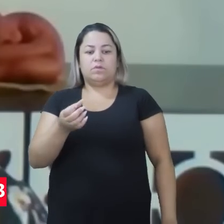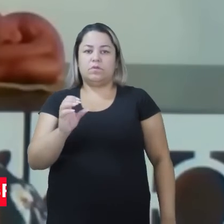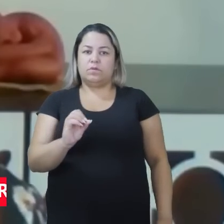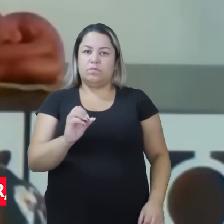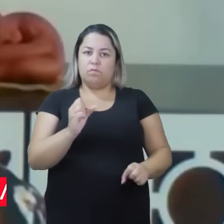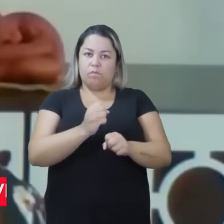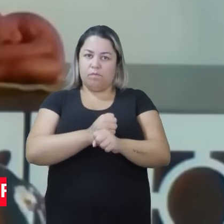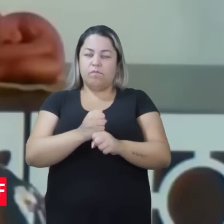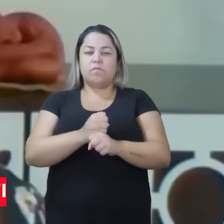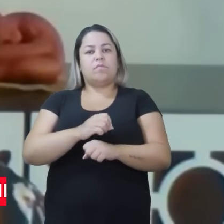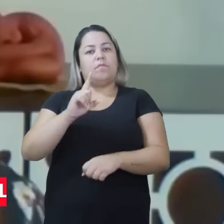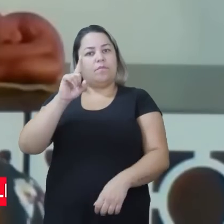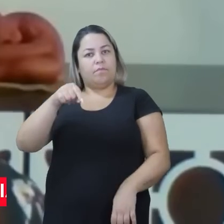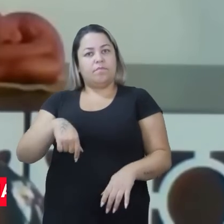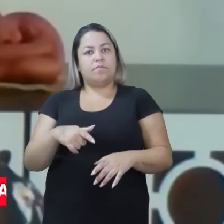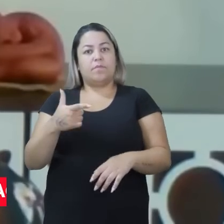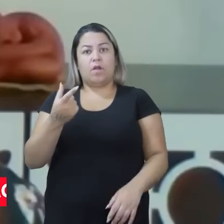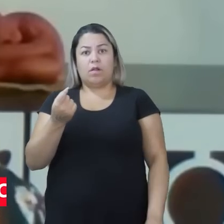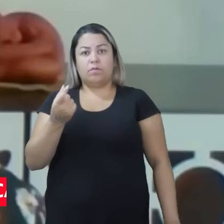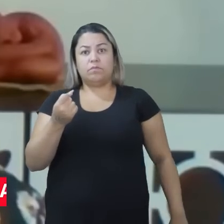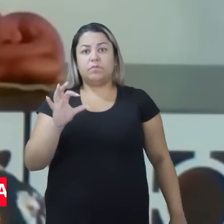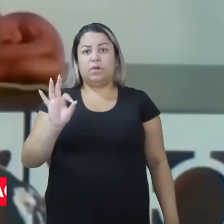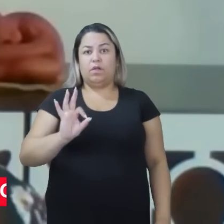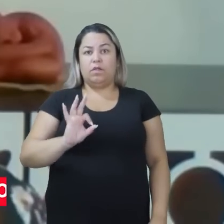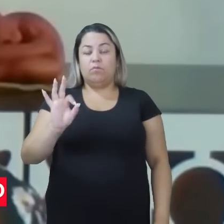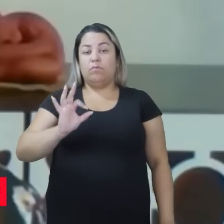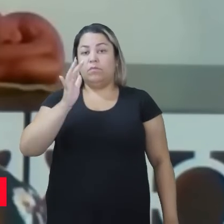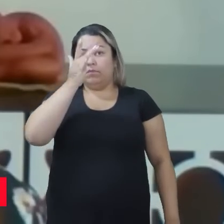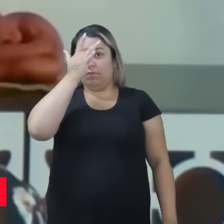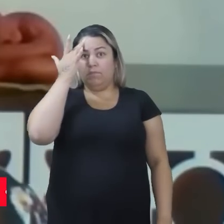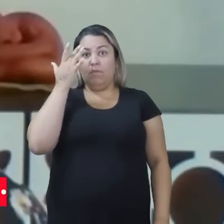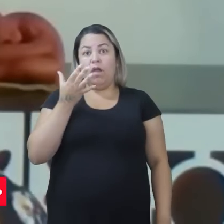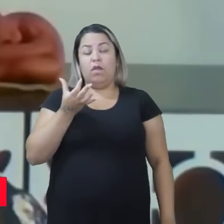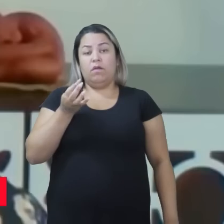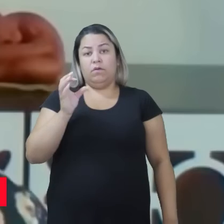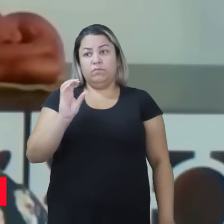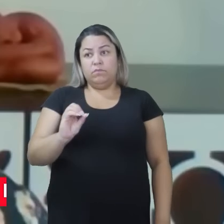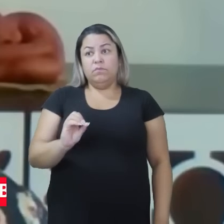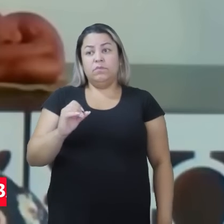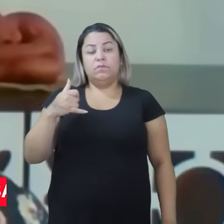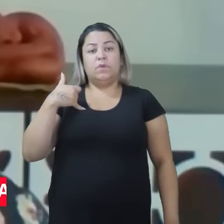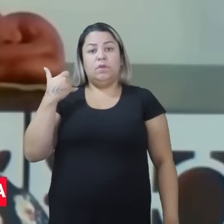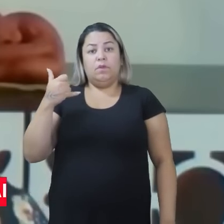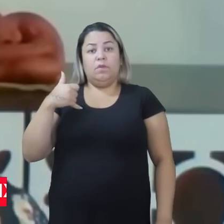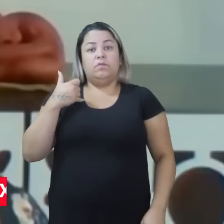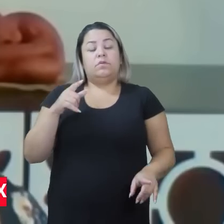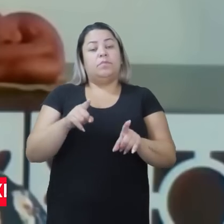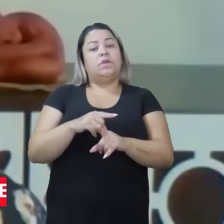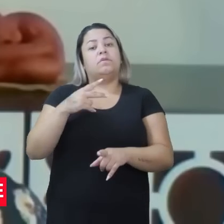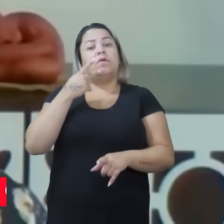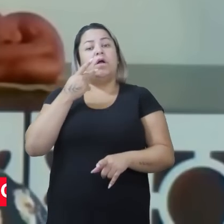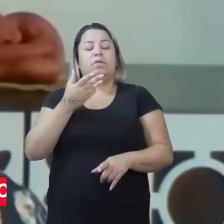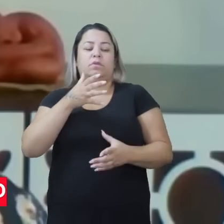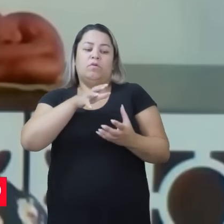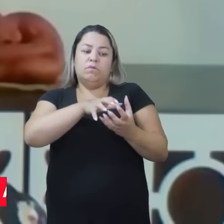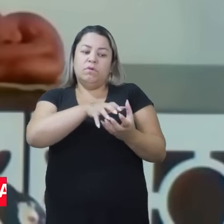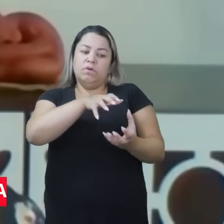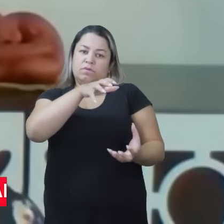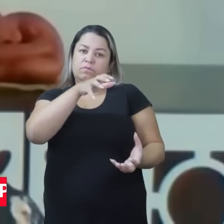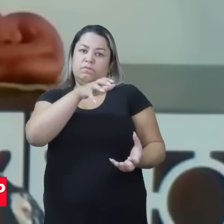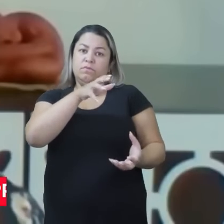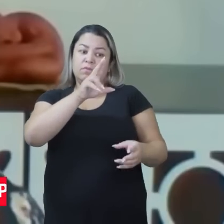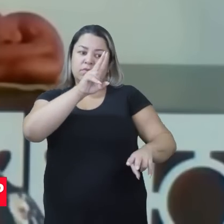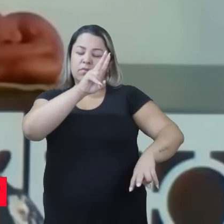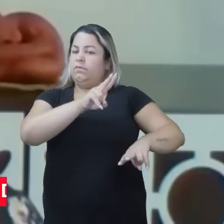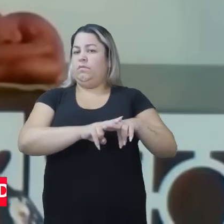idoso. Então, só 20% daquelas pessoas tinham mais de 60 anos. Então, esse argumento de que são velhinhos os que estão